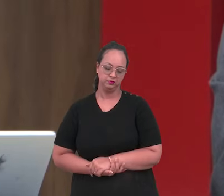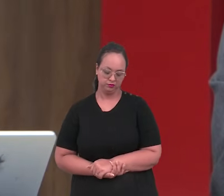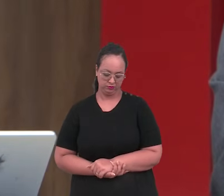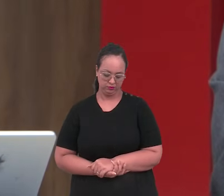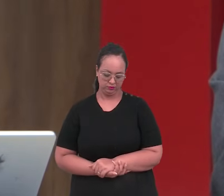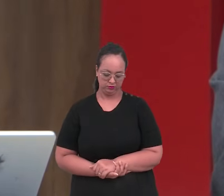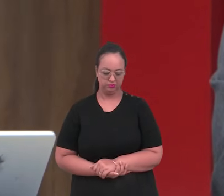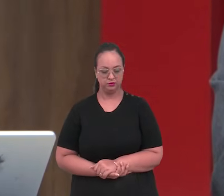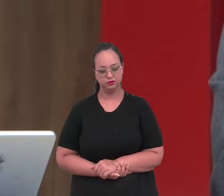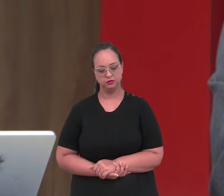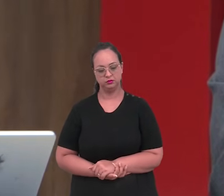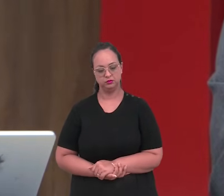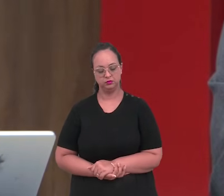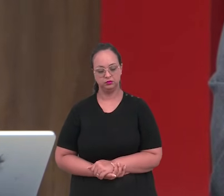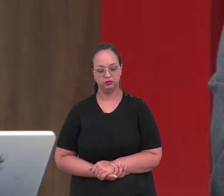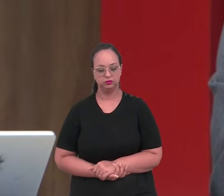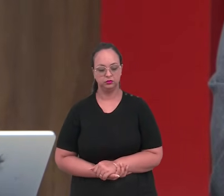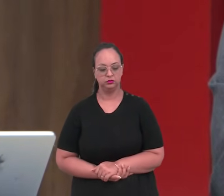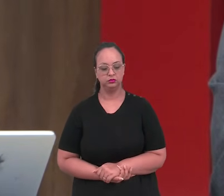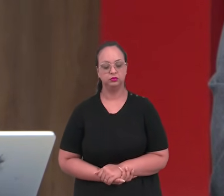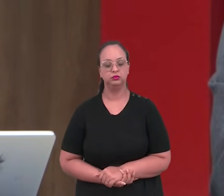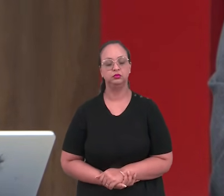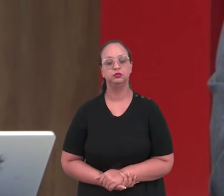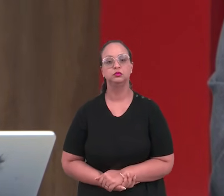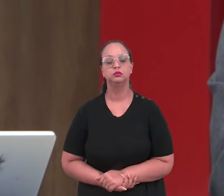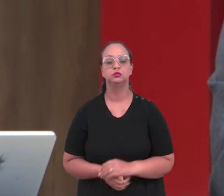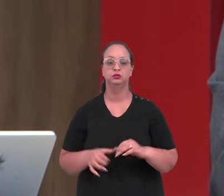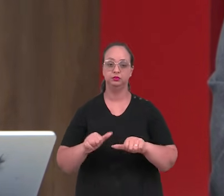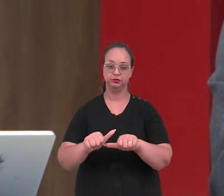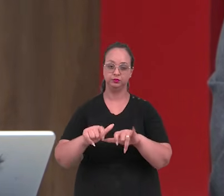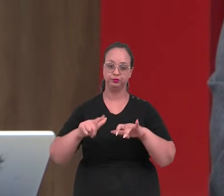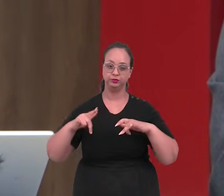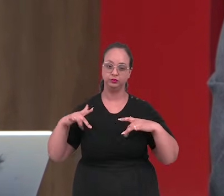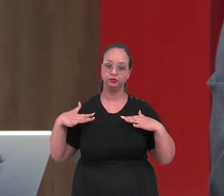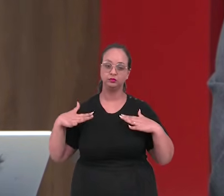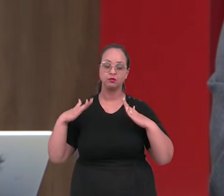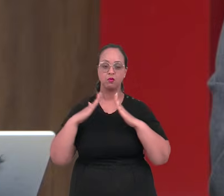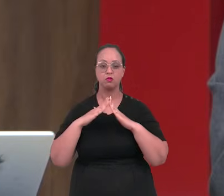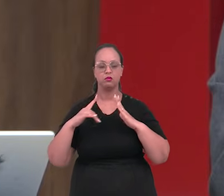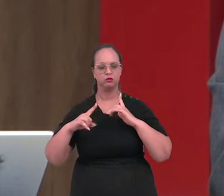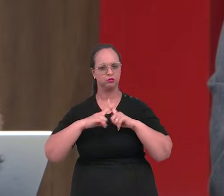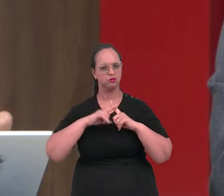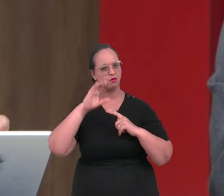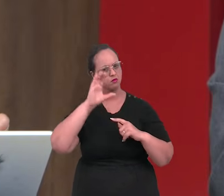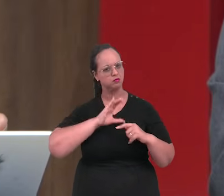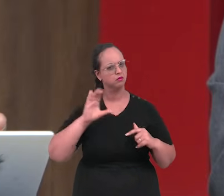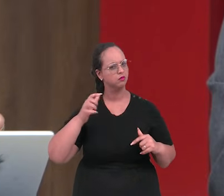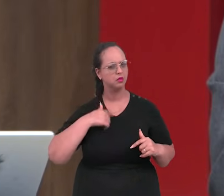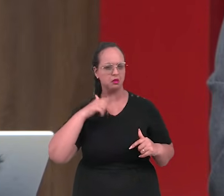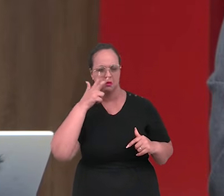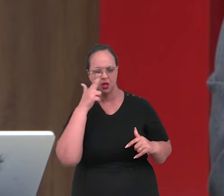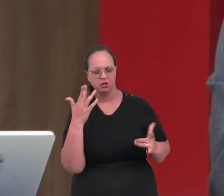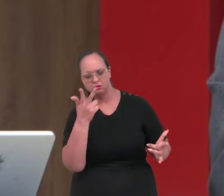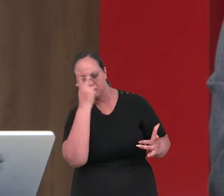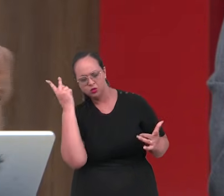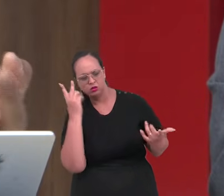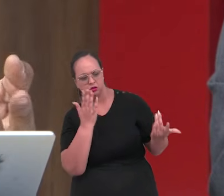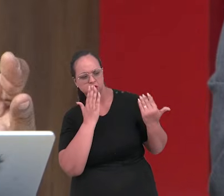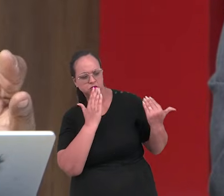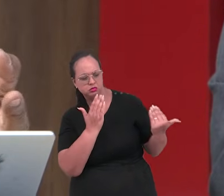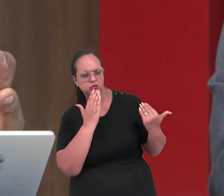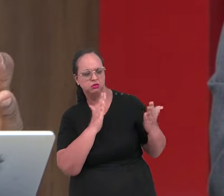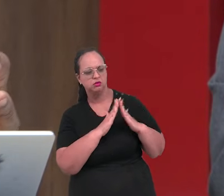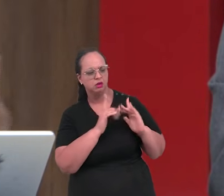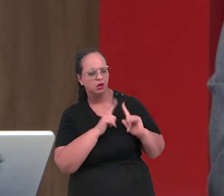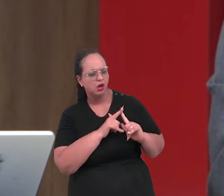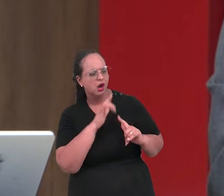Com esse concílio, eles levantando, porque a Igreja Católica ficou desacreditada com a questão de Lutero. Houve um descrédito com a